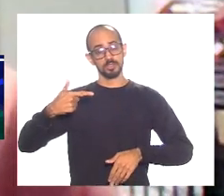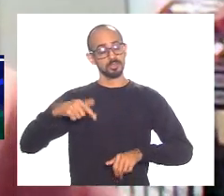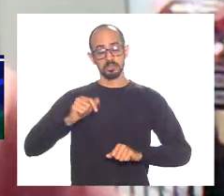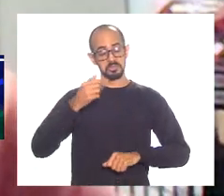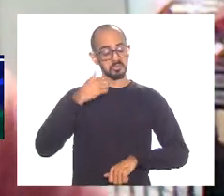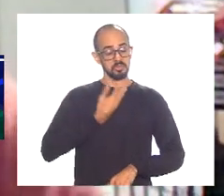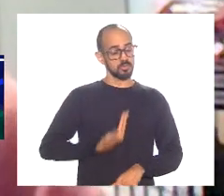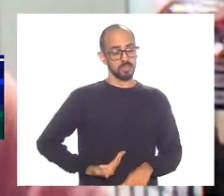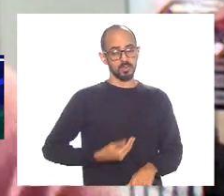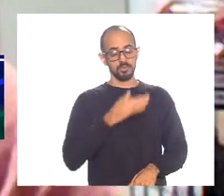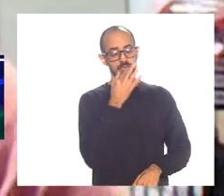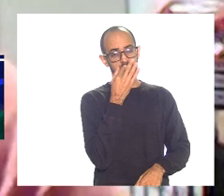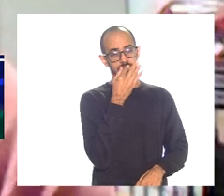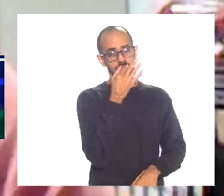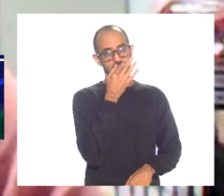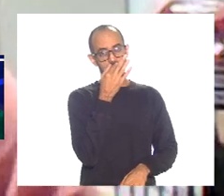simplesmente